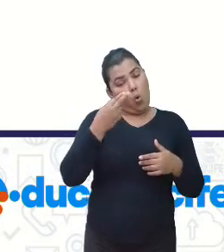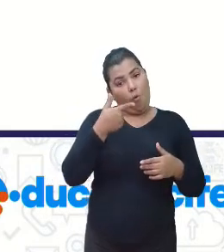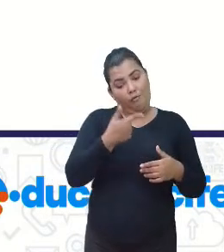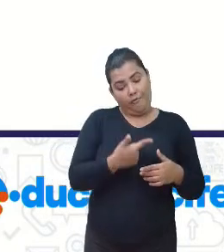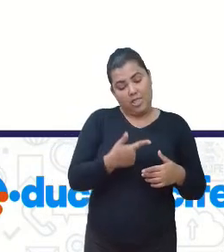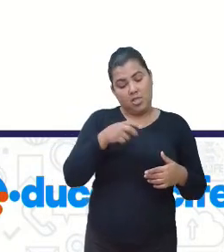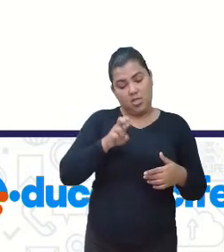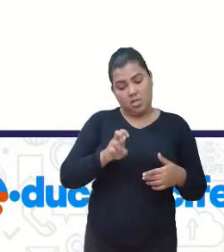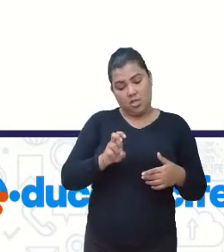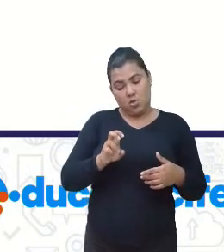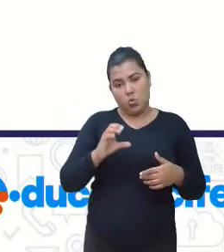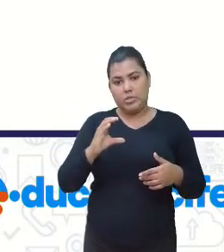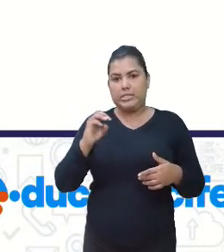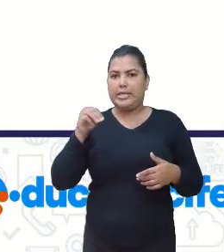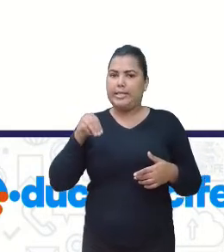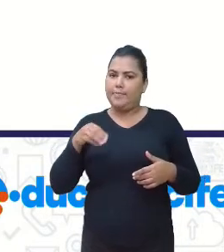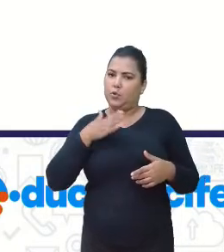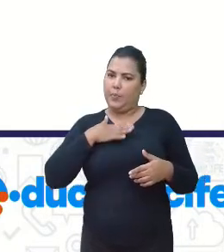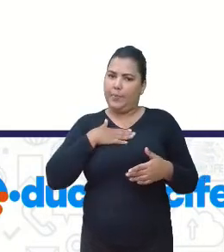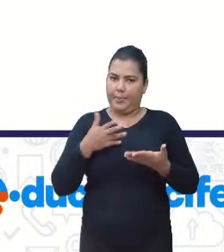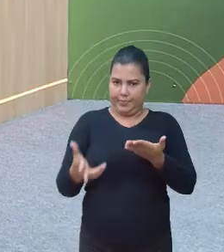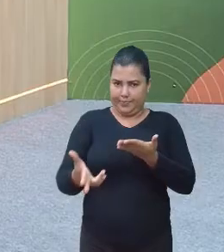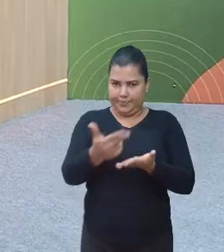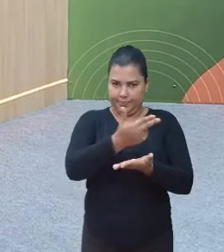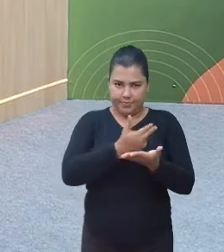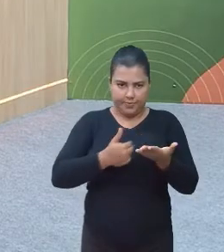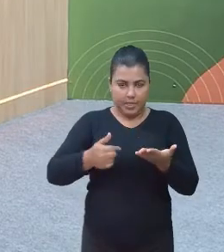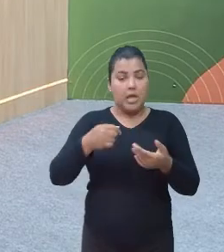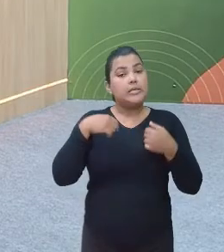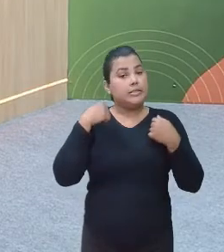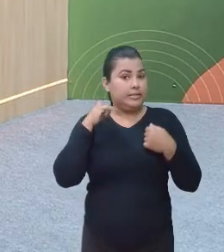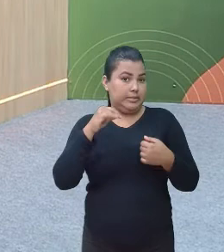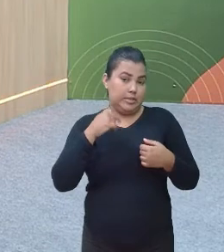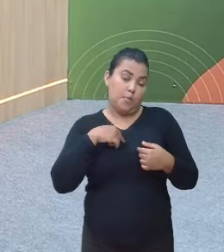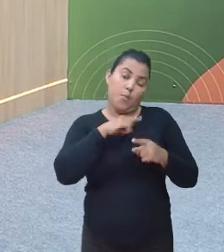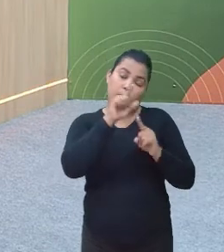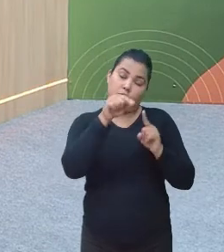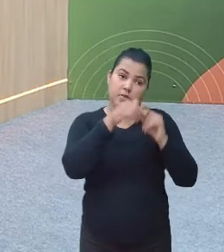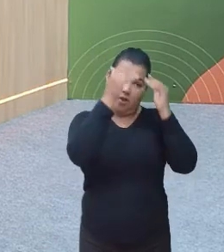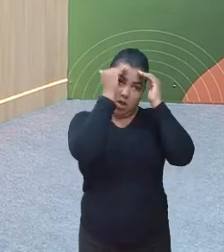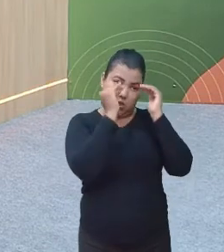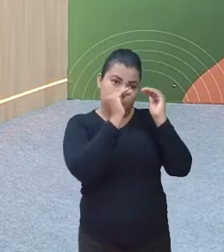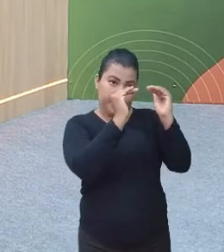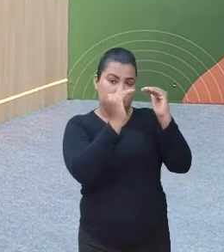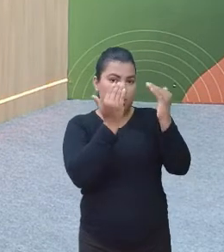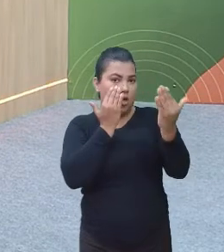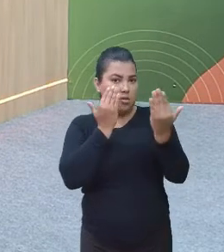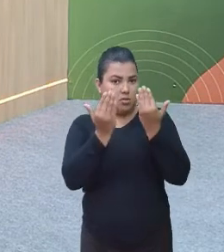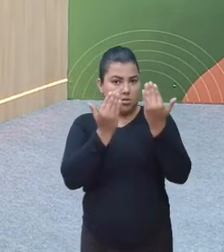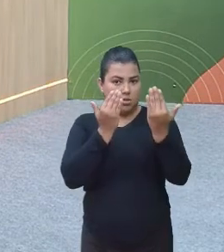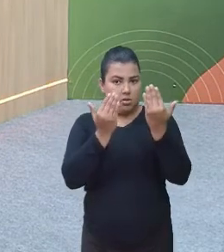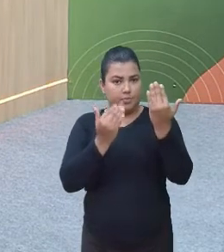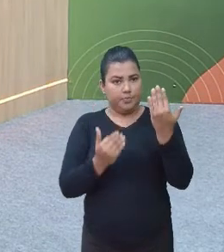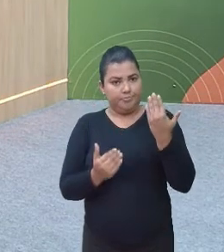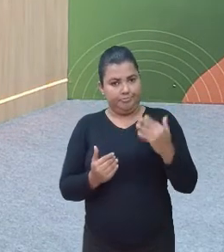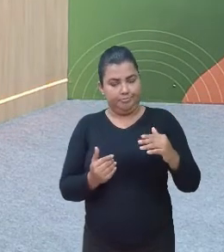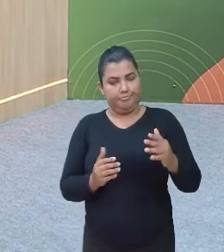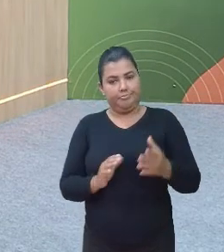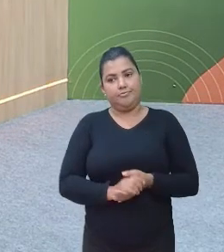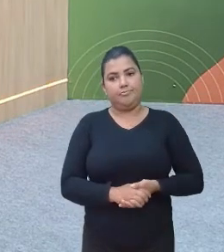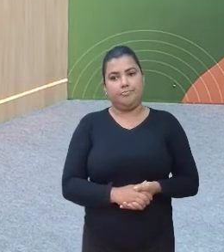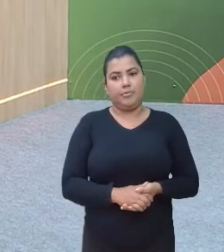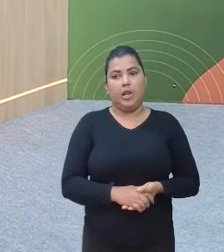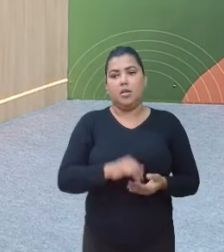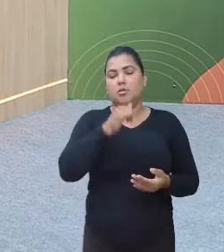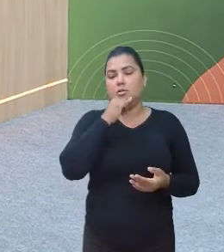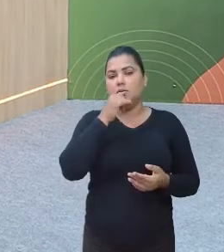25 centímetros no meu desenho, se eu quero respeitar a proporcionalidade, tá certo? Então, feito isso, a gente